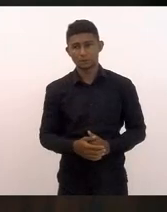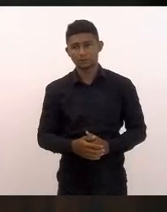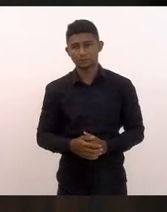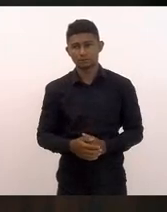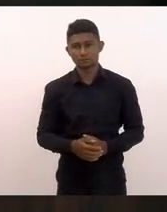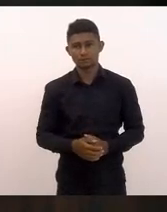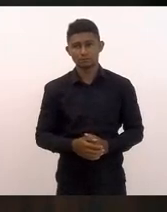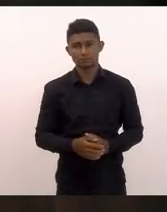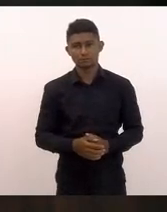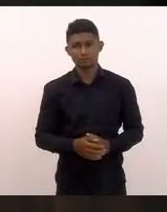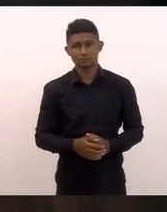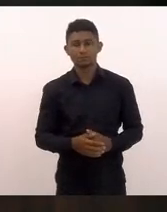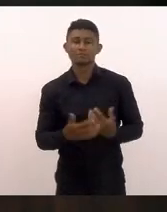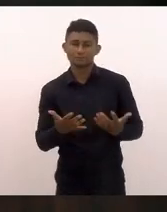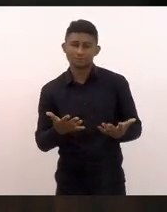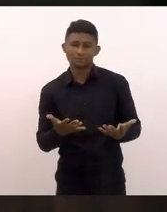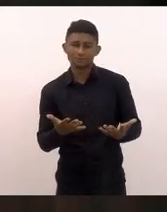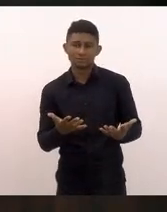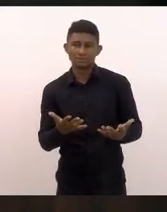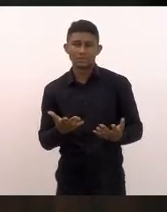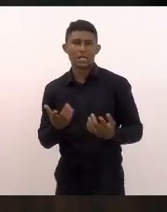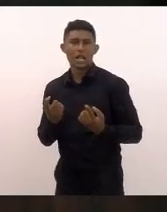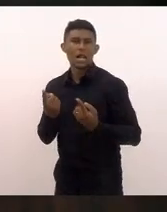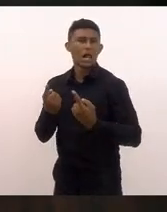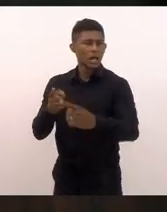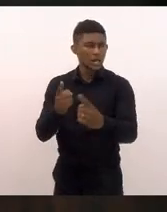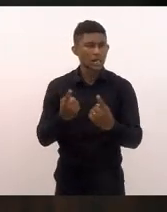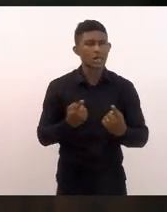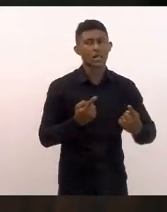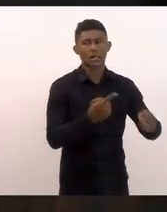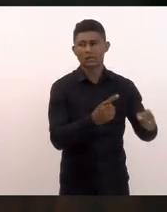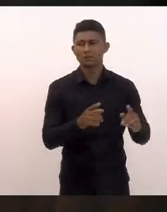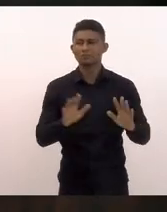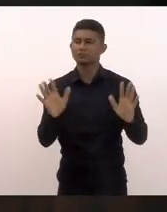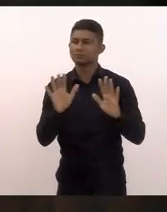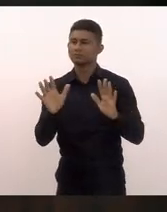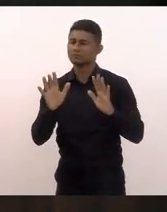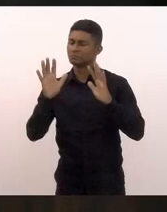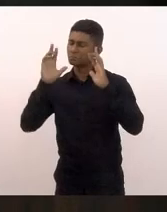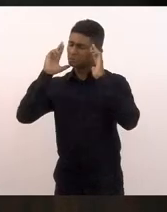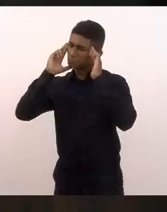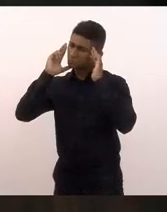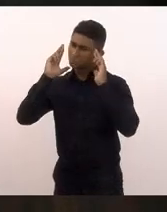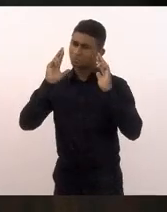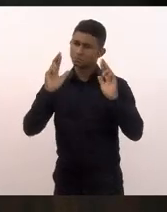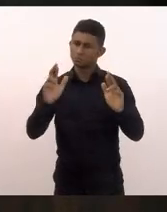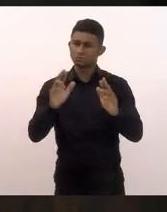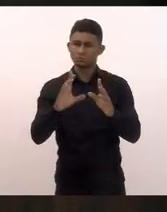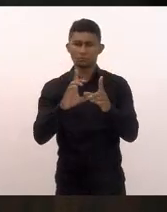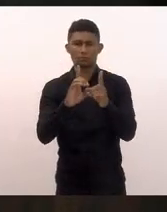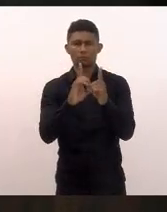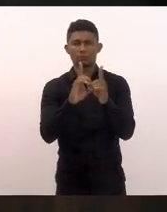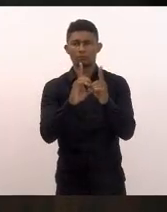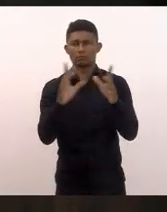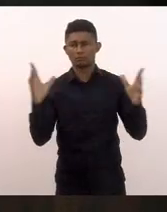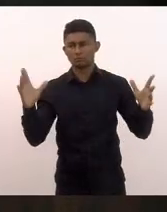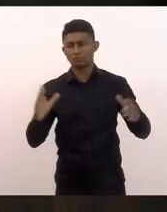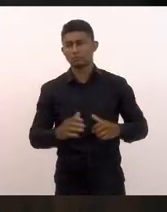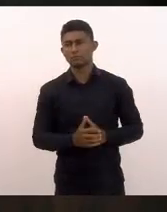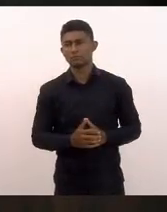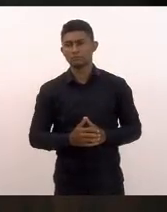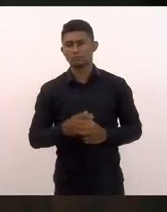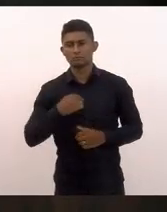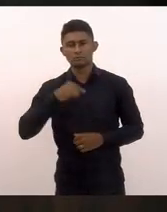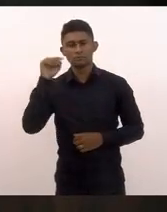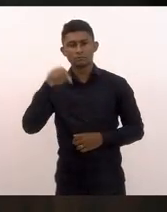como eu diria, não agredir nenhum companheiro ou companheira nossa. Vamos respeitar a democracia, ok? Eu vou fazer uma homenagem aqui